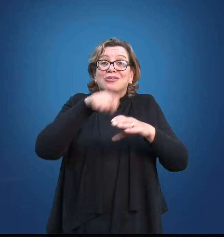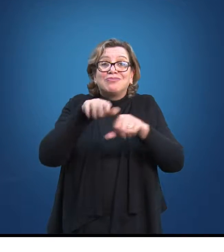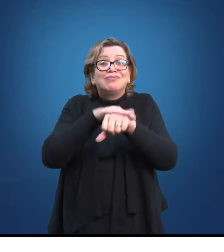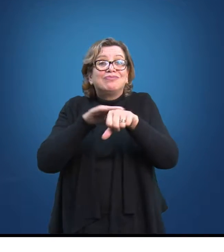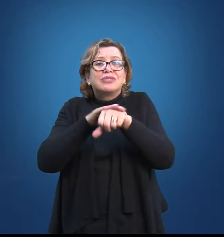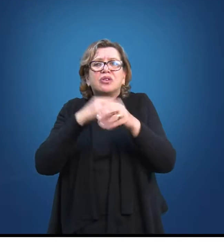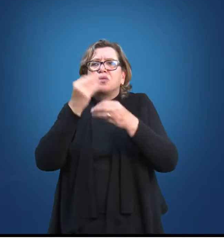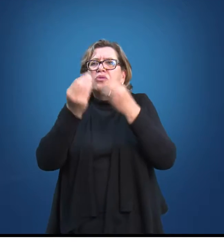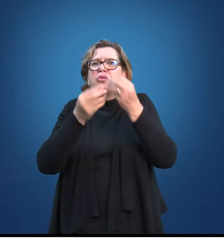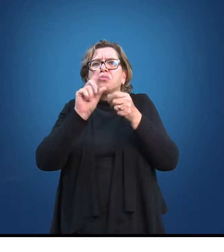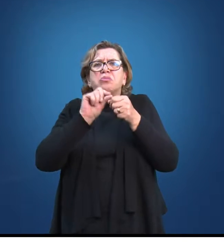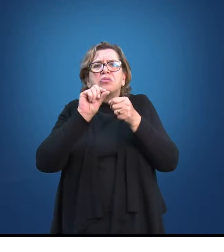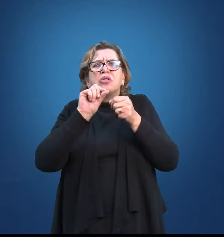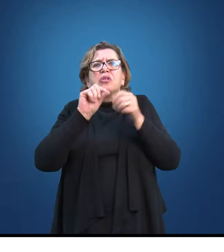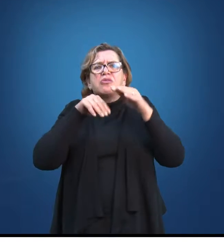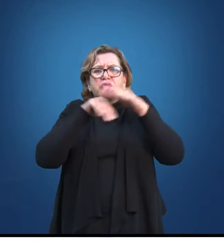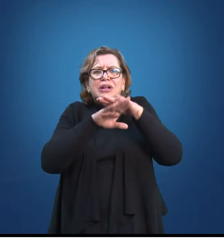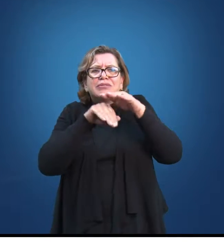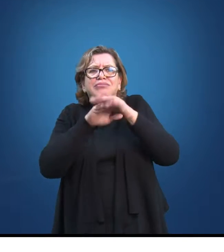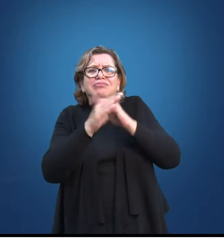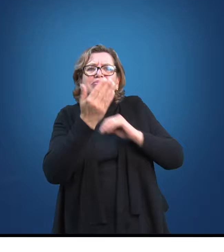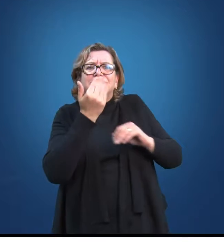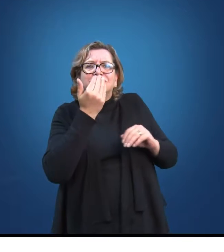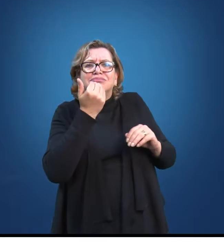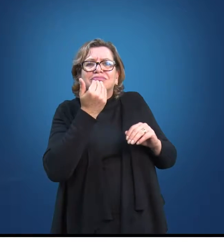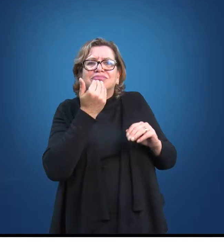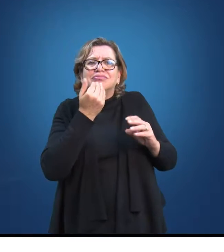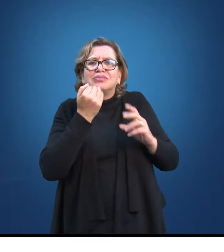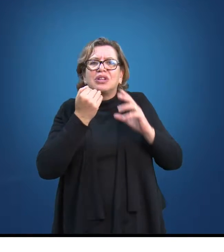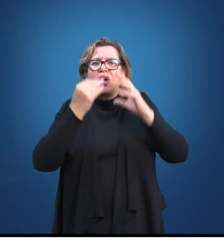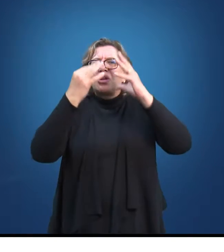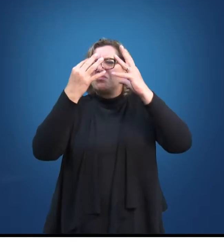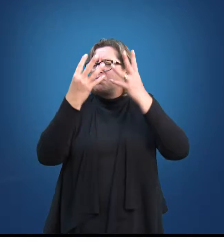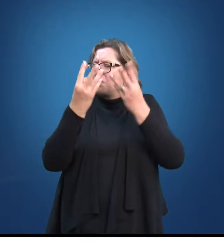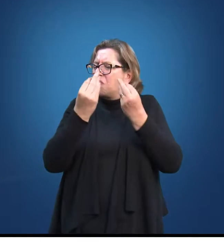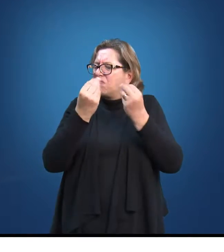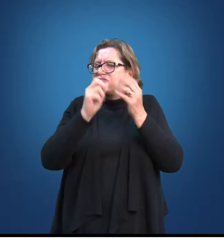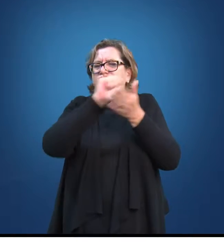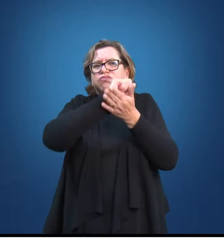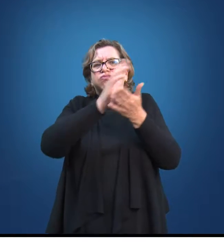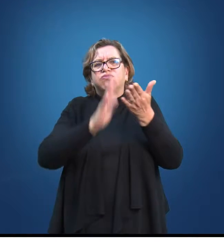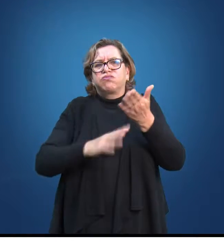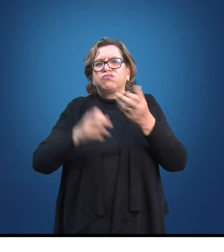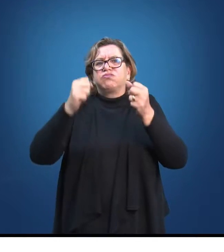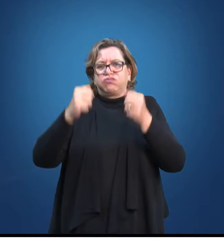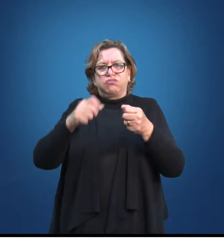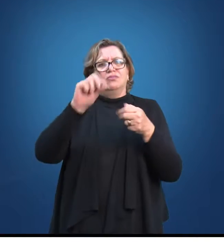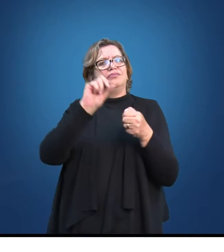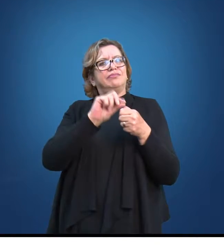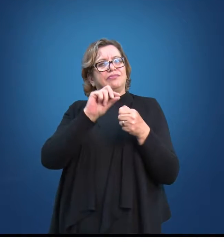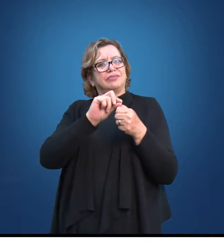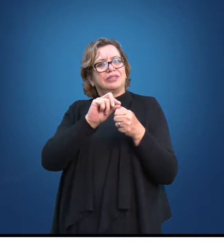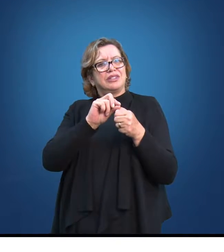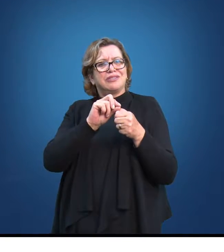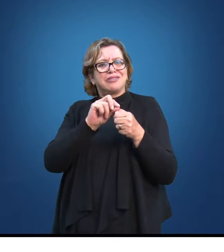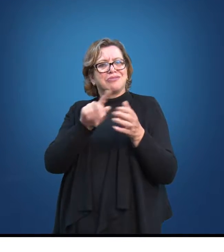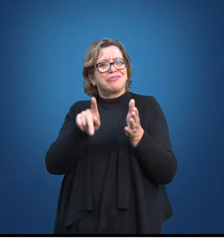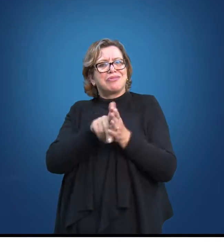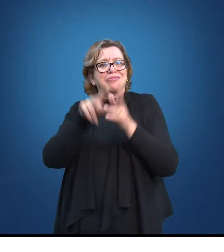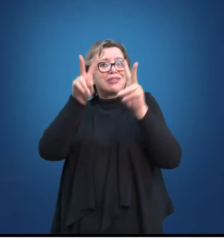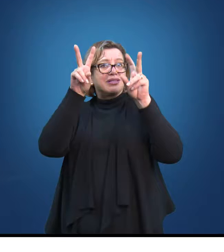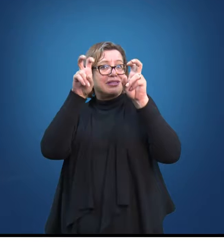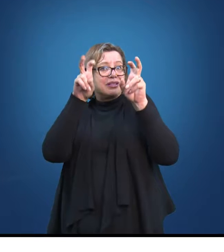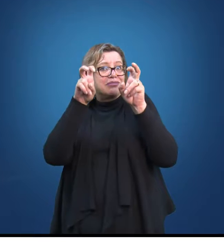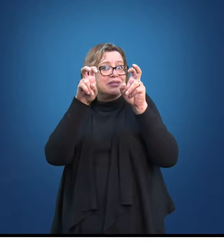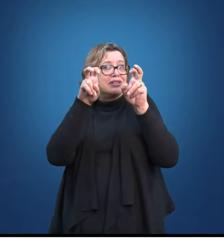funciona, como que é armazenado esses alimentos. Então veja quantas atividades que surgem a partir de um tema. Vamos